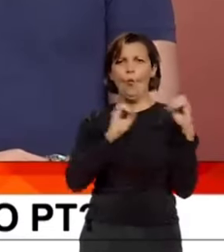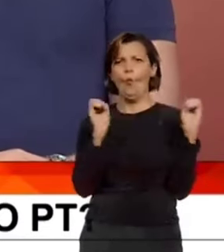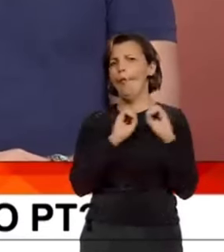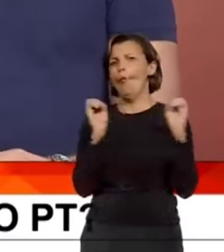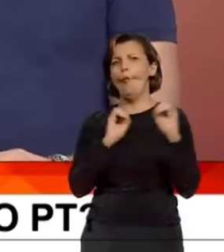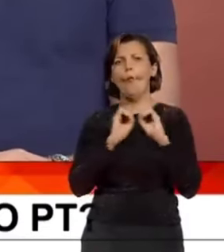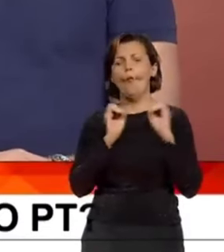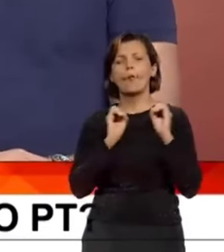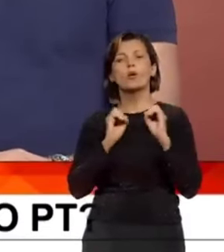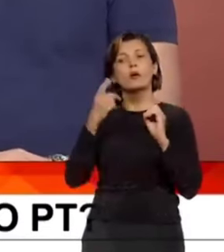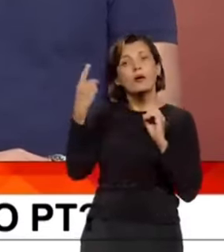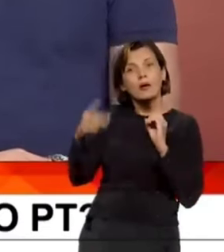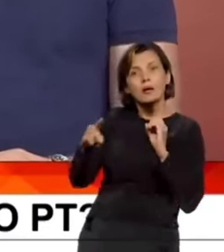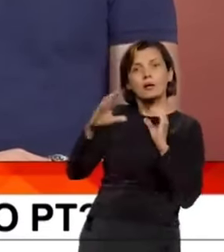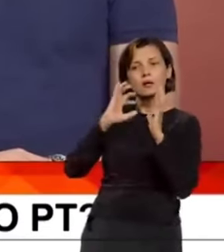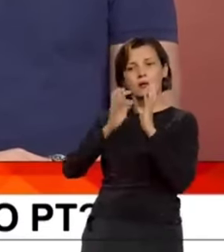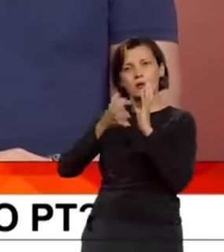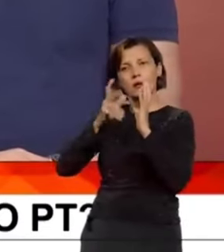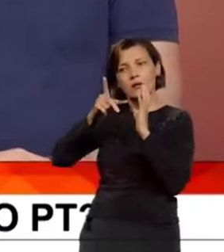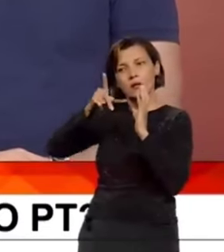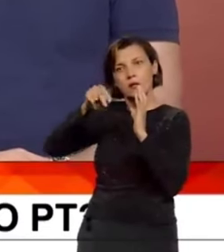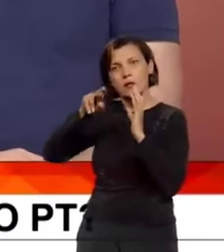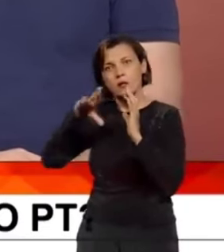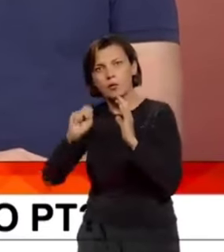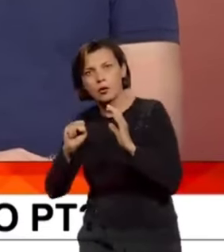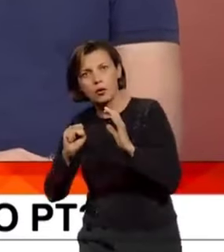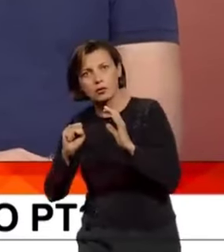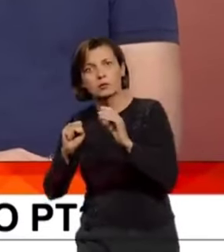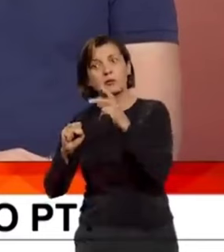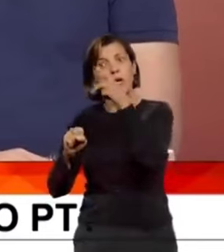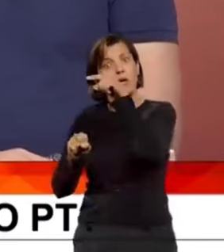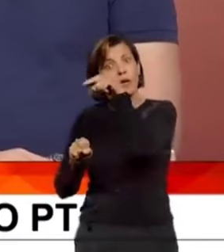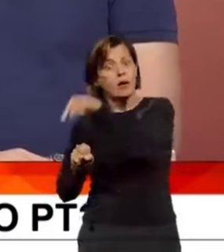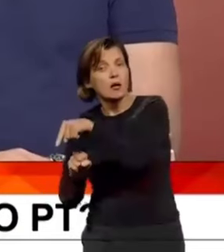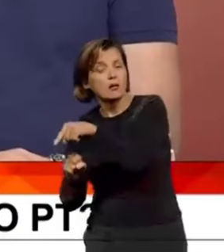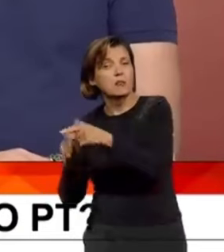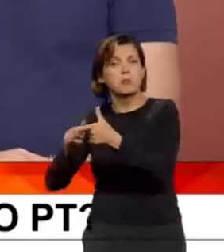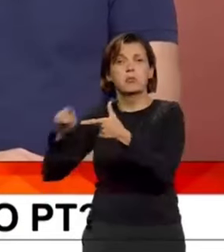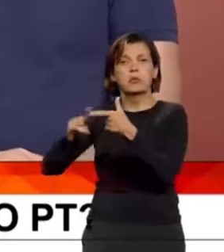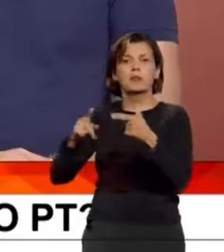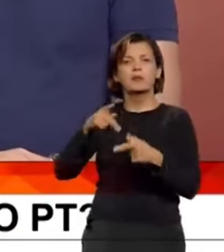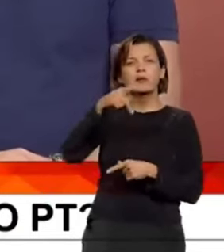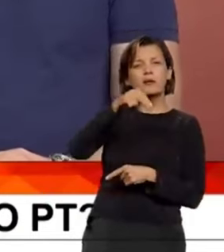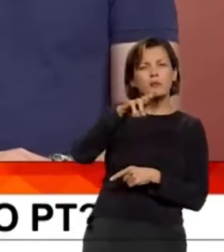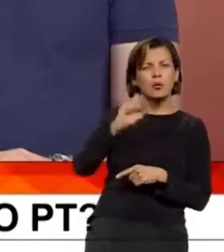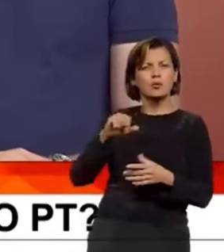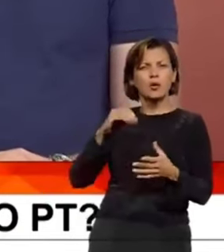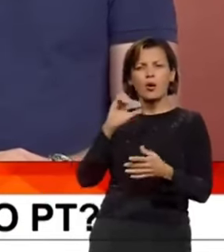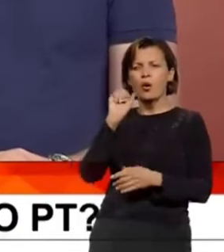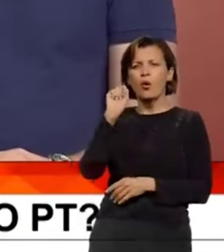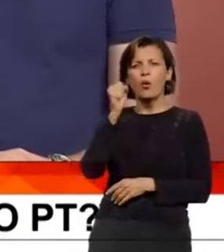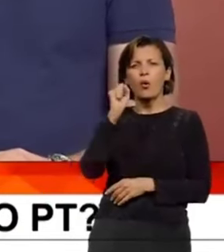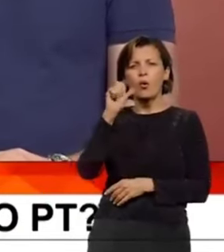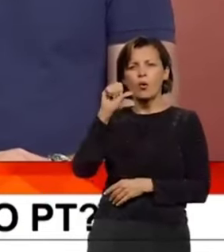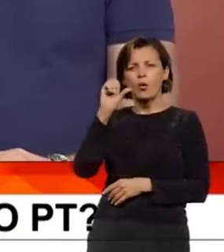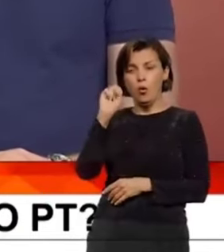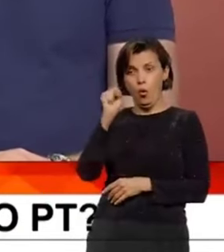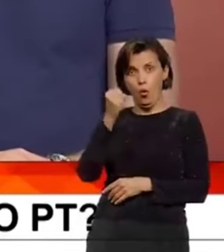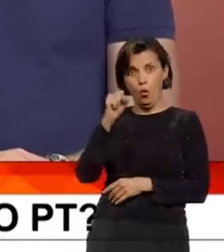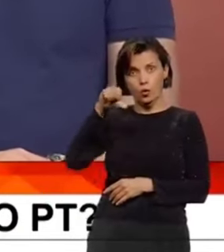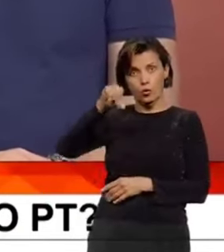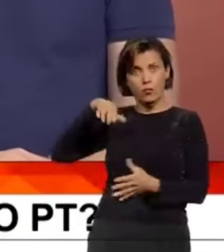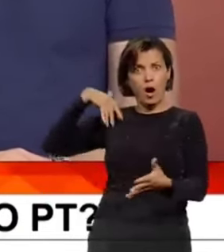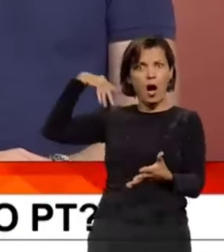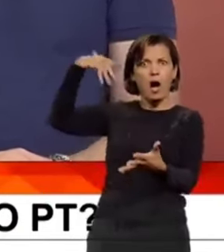trabalhadores o partido dos trabalhadores se figura hoje como o grande parte dessas eleições como das passadas desde 89